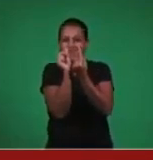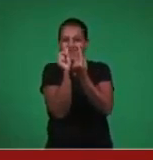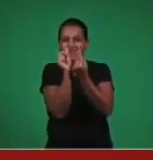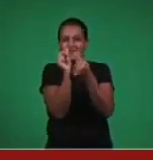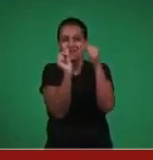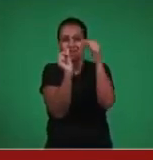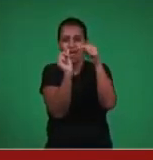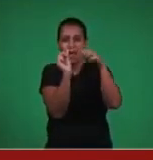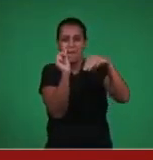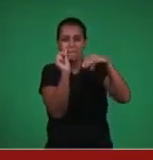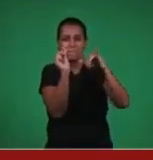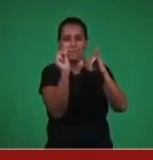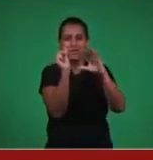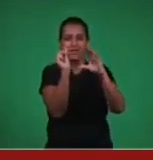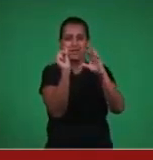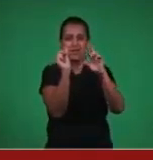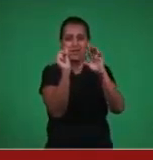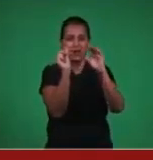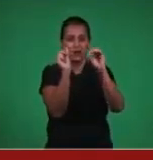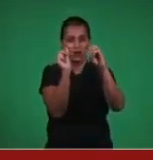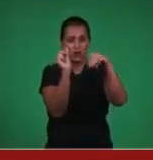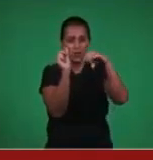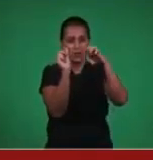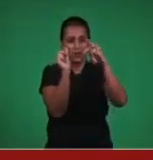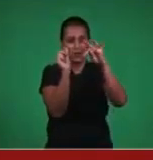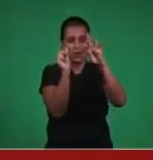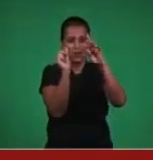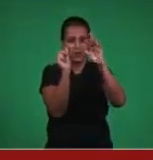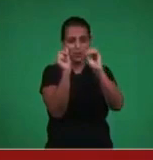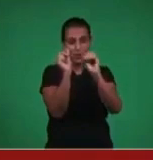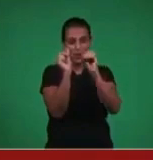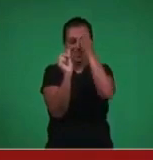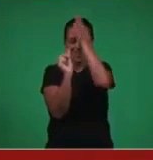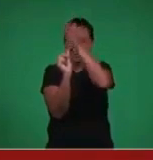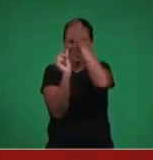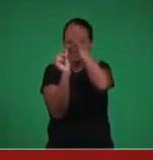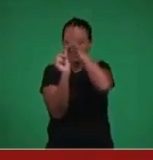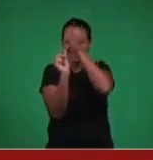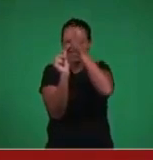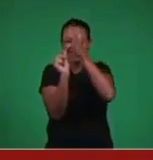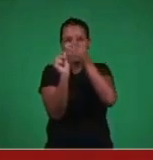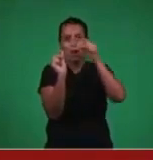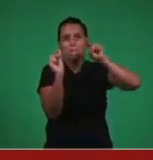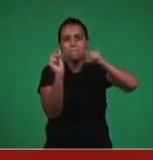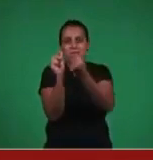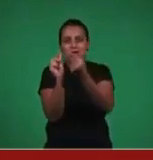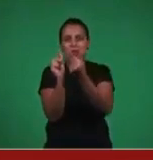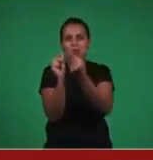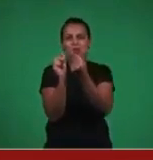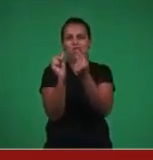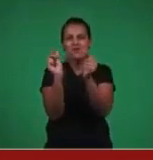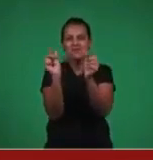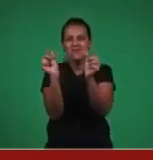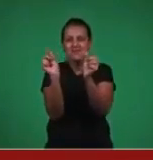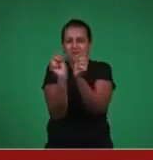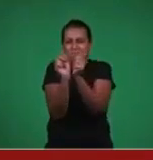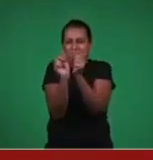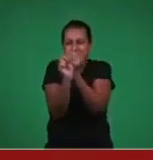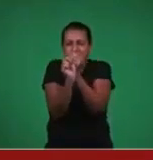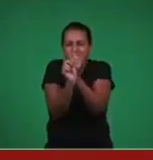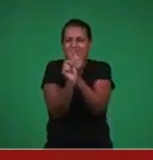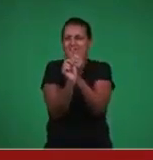e divido ele novamente em 1000 pedacinhos. Eu pego 2 daqueles pedacinhos, eu tenho 2